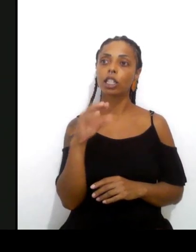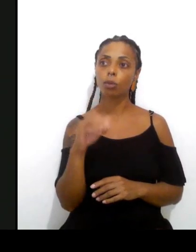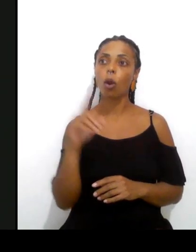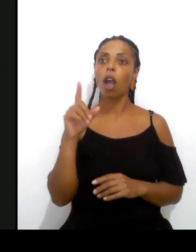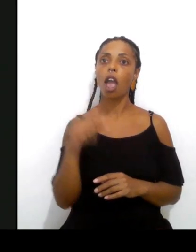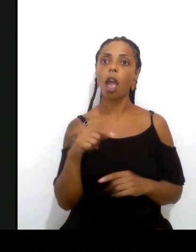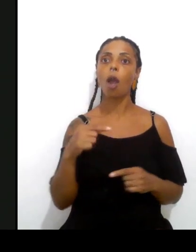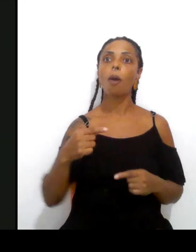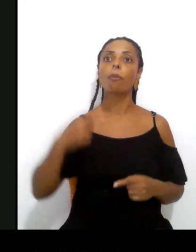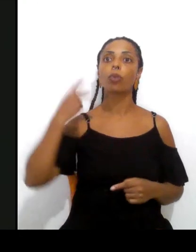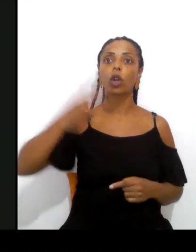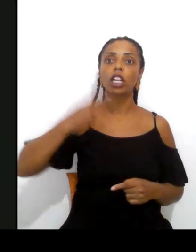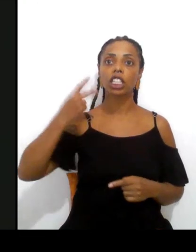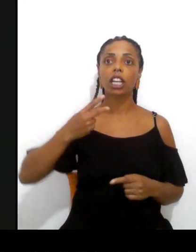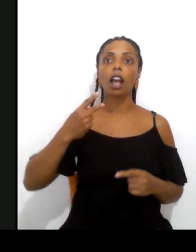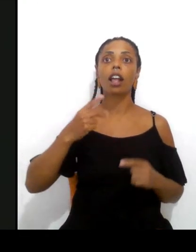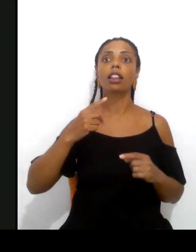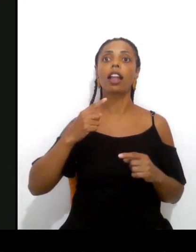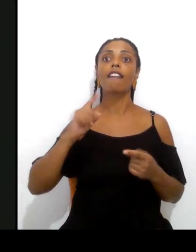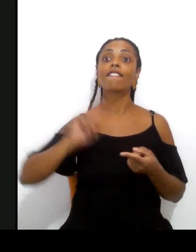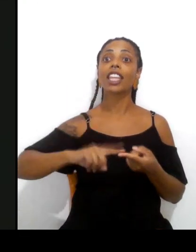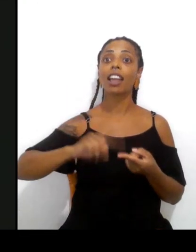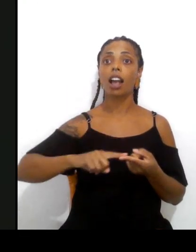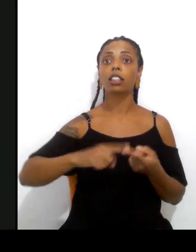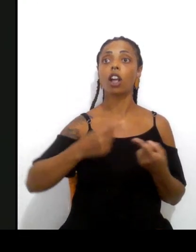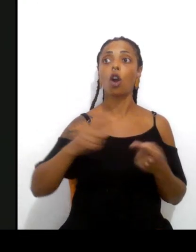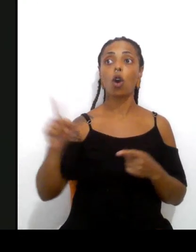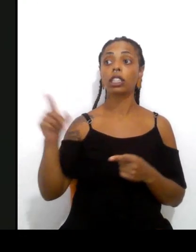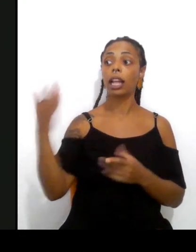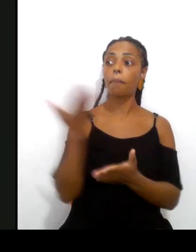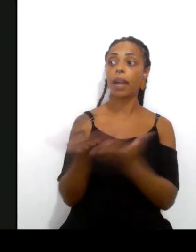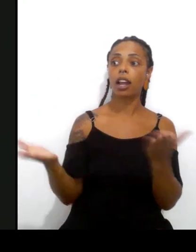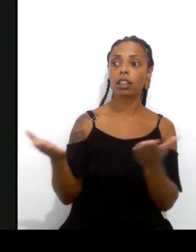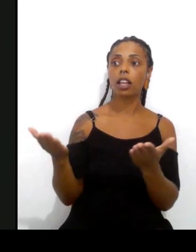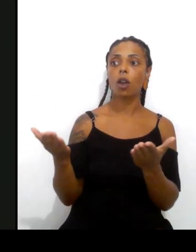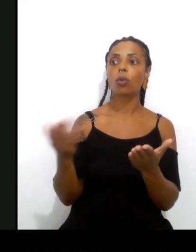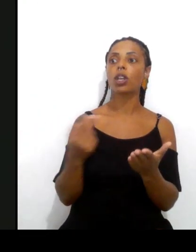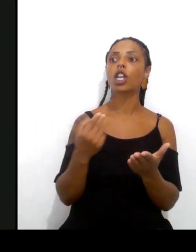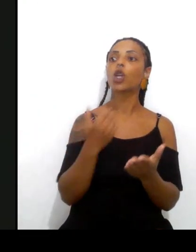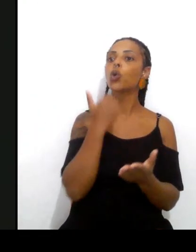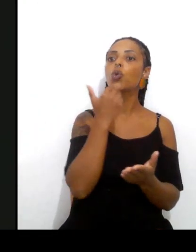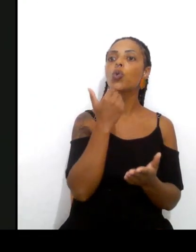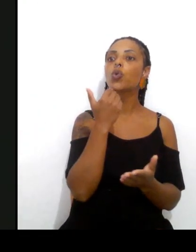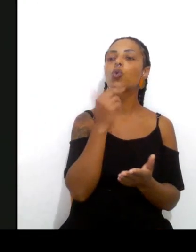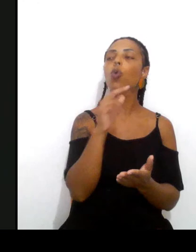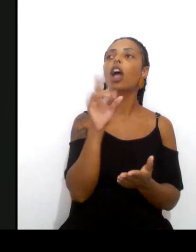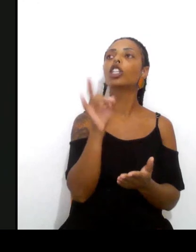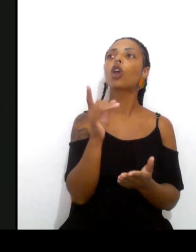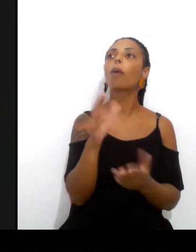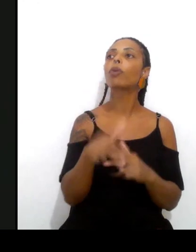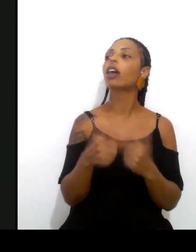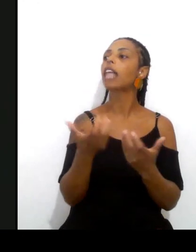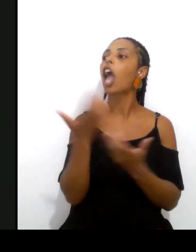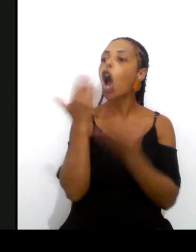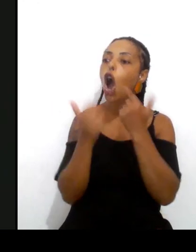vencidos e não uma dieta o penúria alimentar ou seja